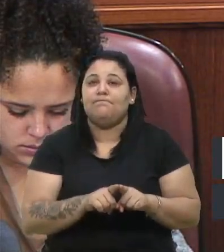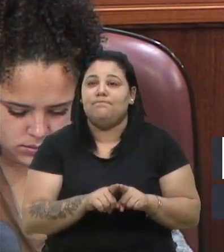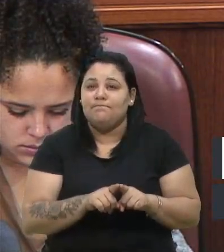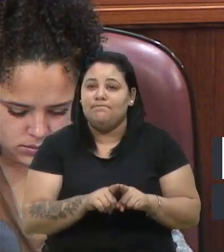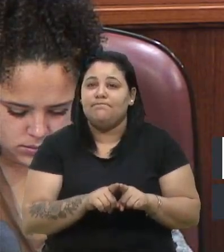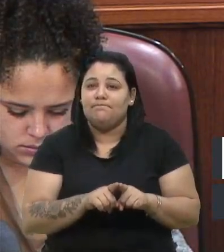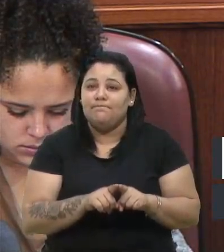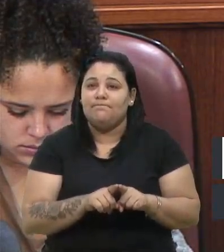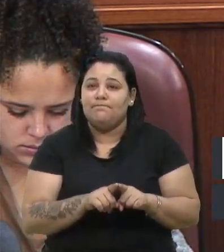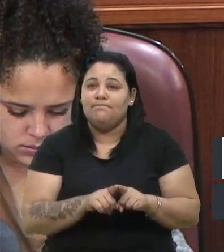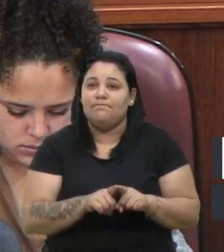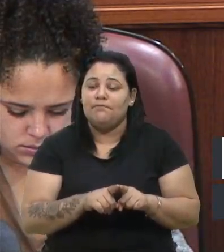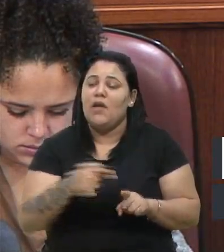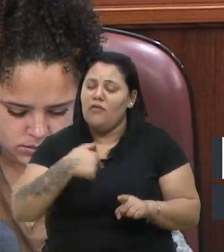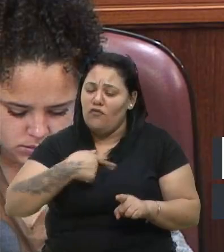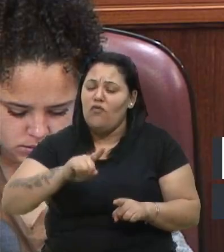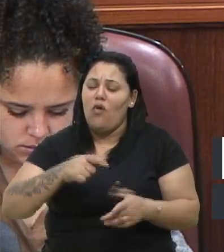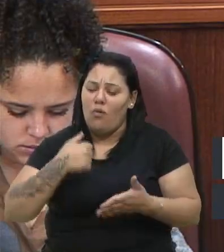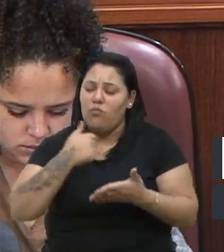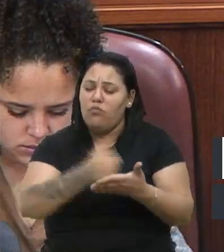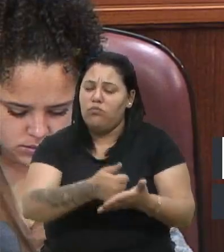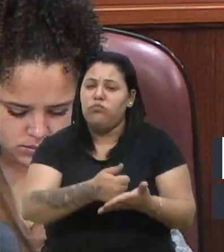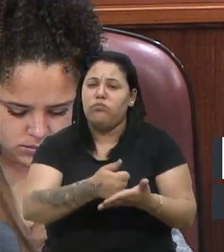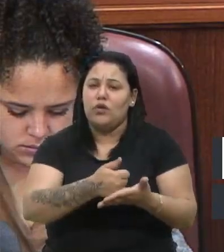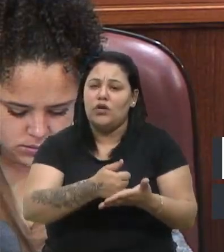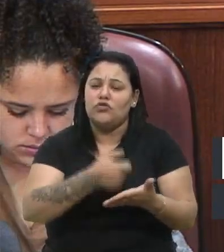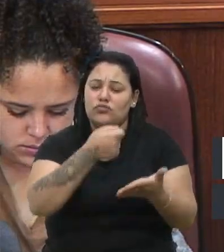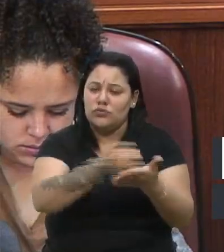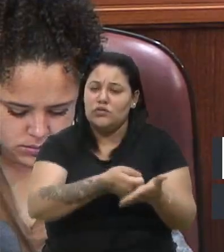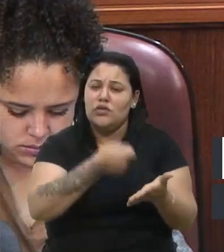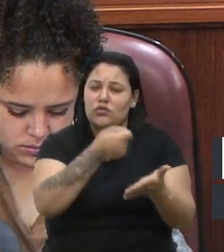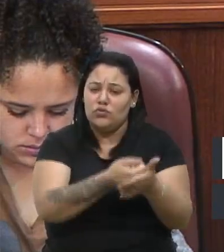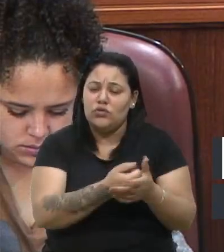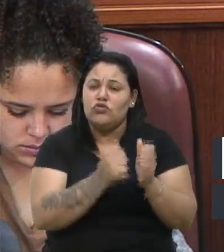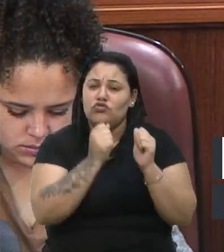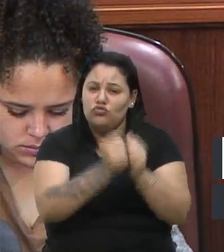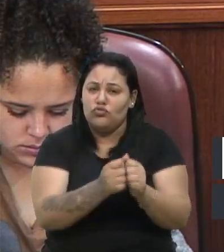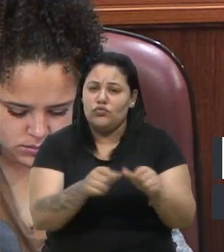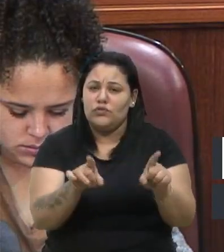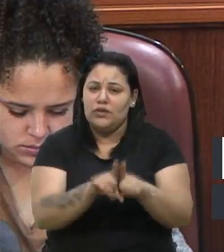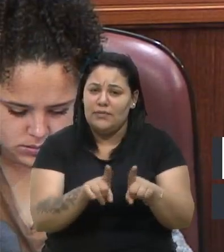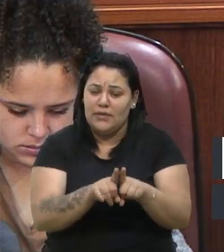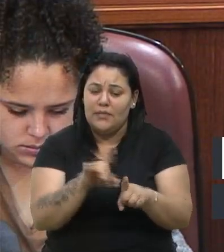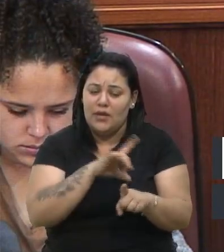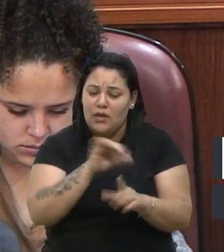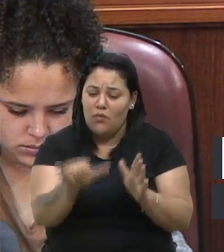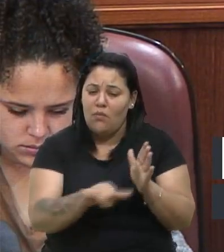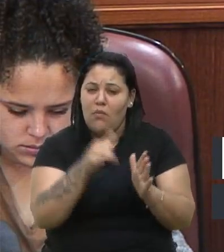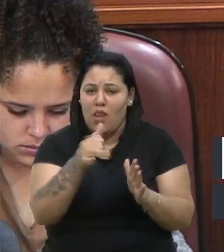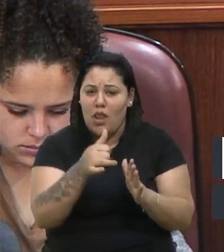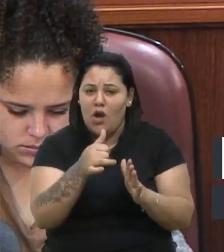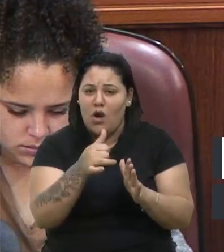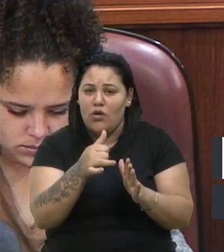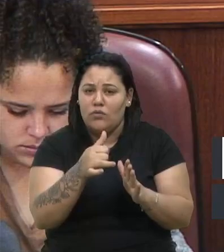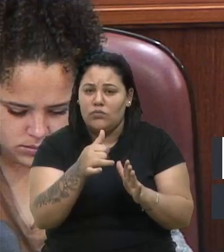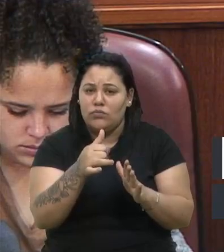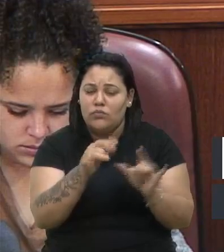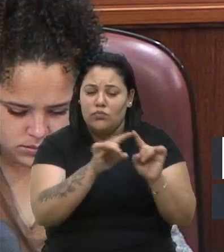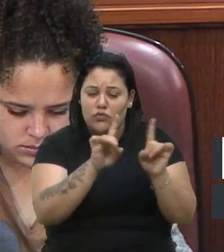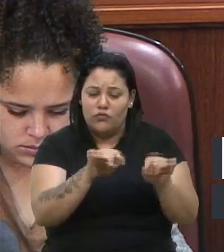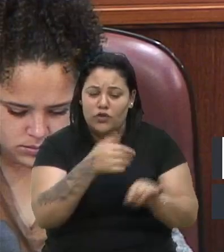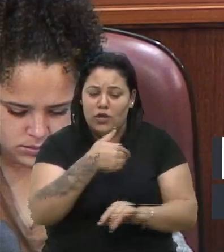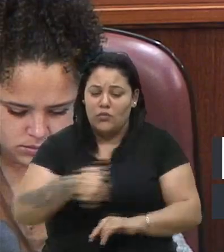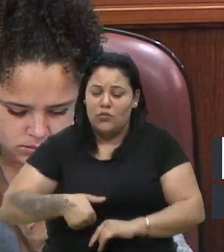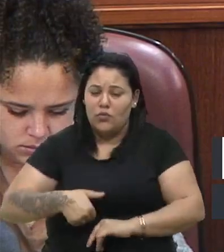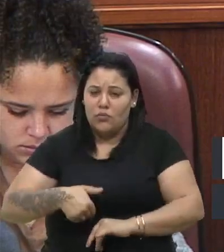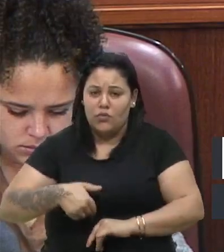vamos estar juntos nessa luta, na condição de trabalhadores e trabalhadoras da segurança pública que precisam ser